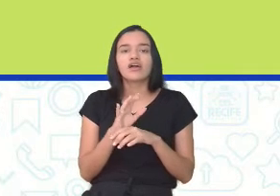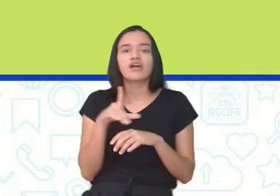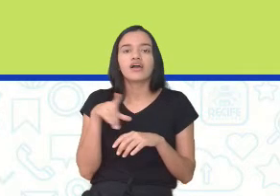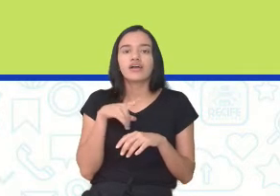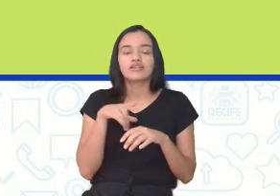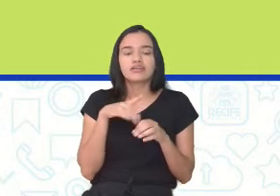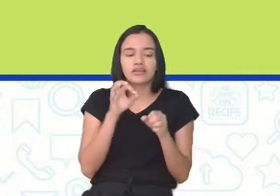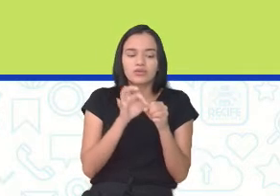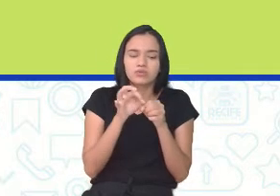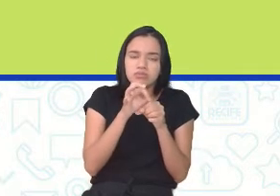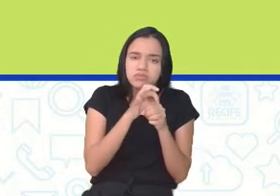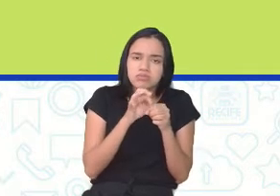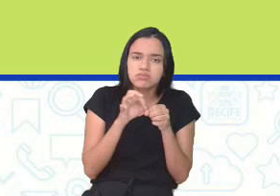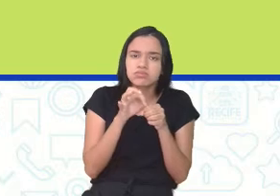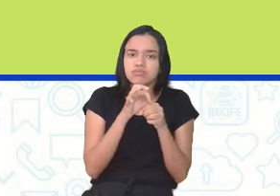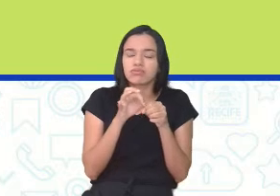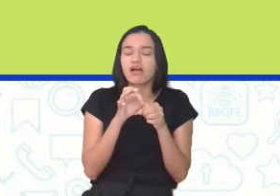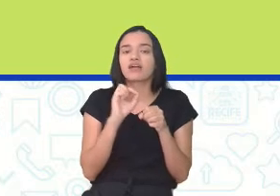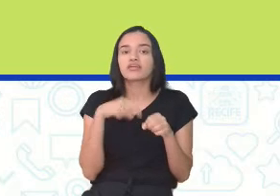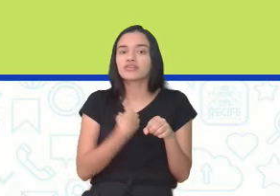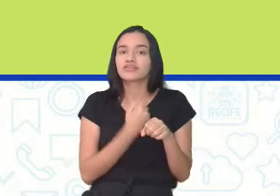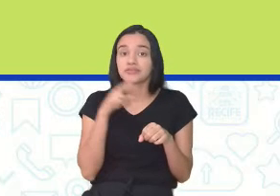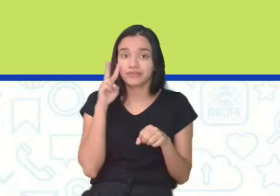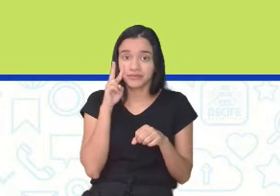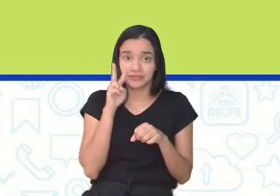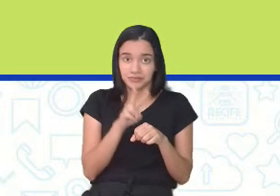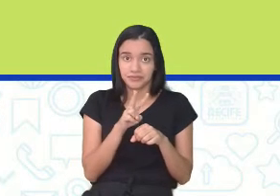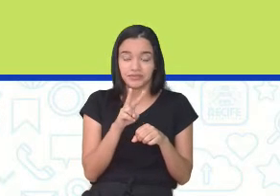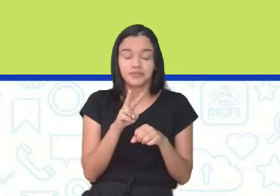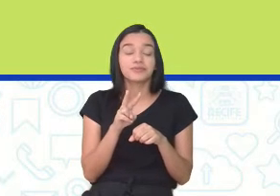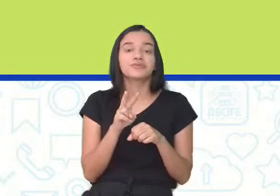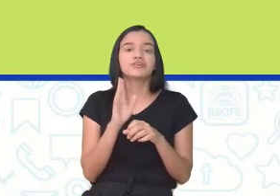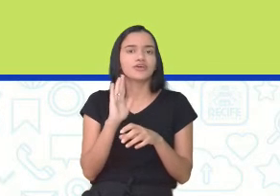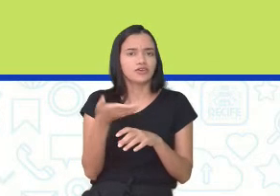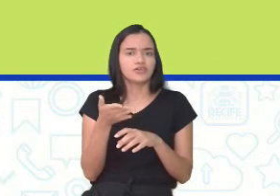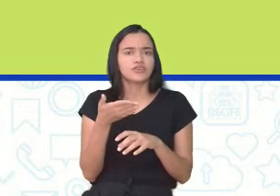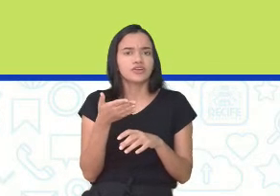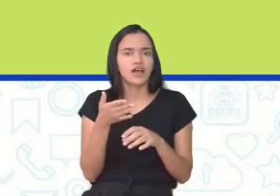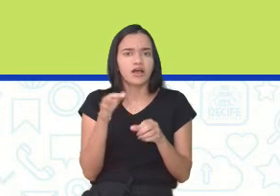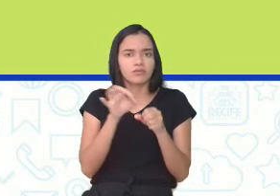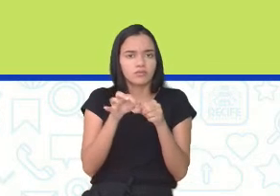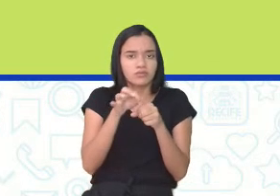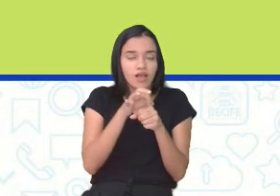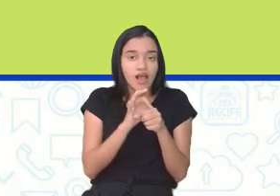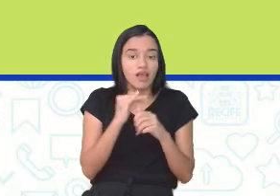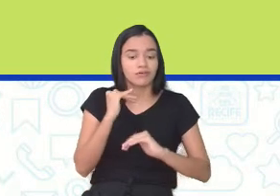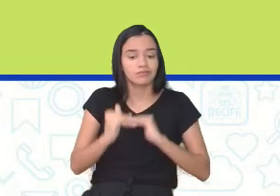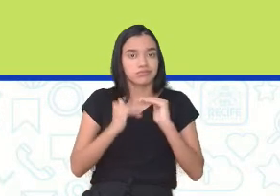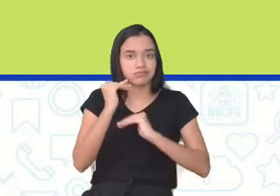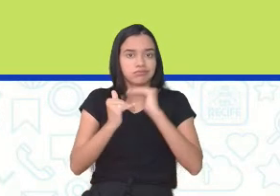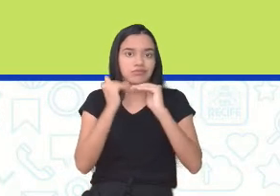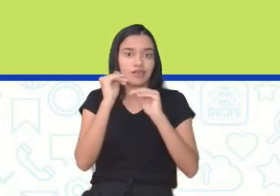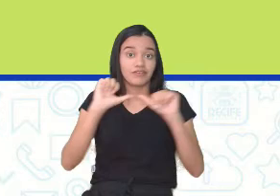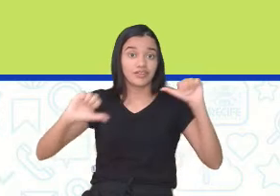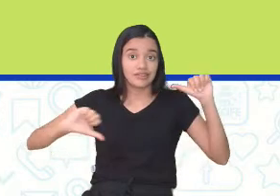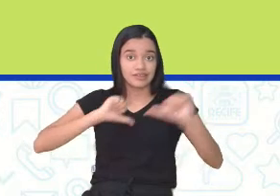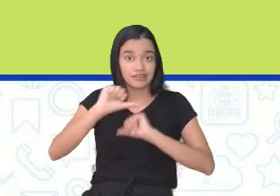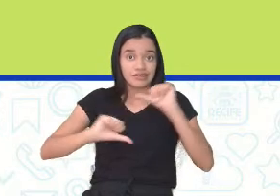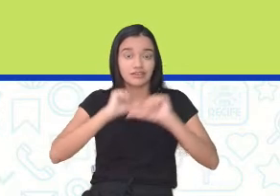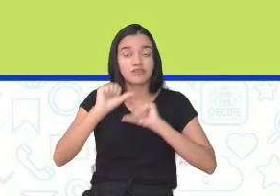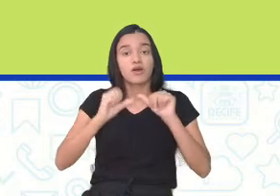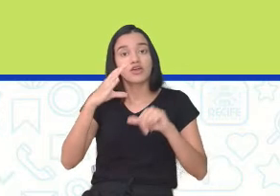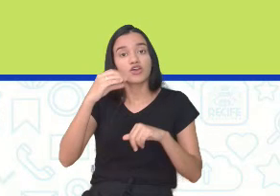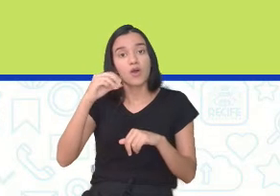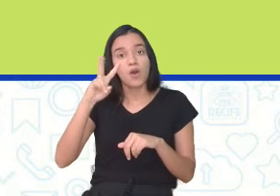tubas uterinas que nós vimos e caso ele seja fertilizado, ele vai se transformar em óvulo.